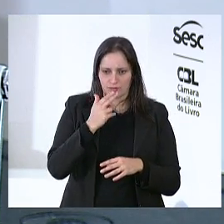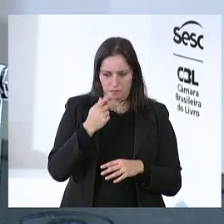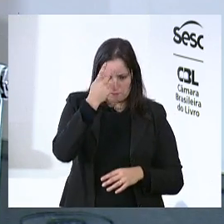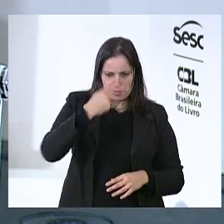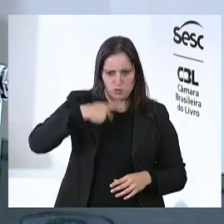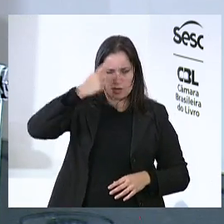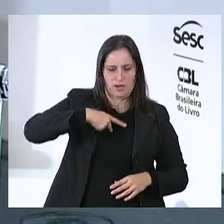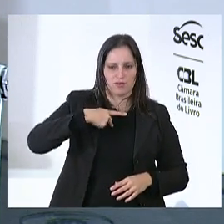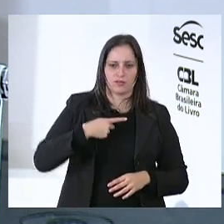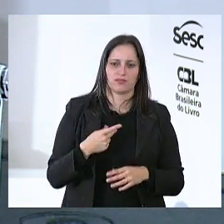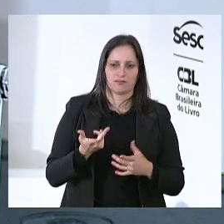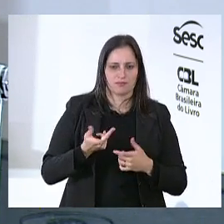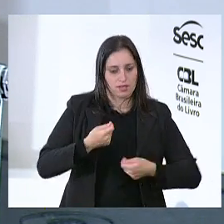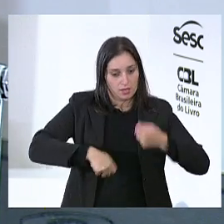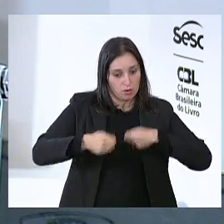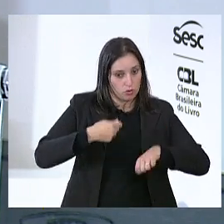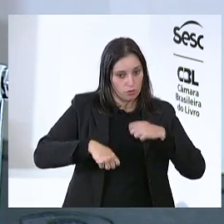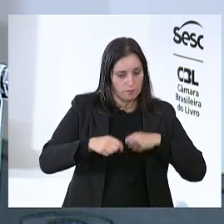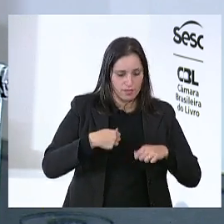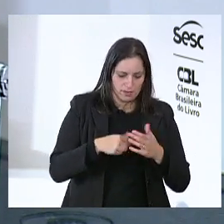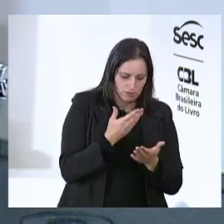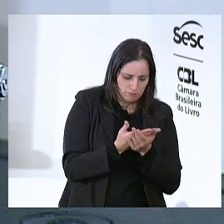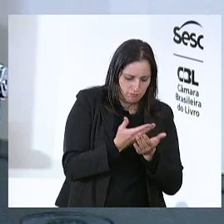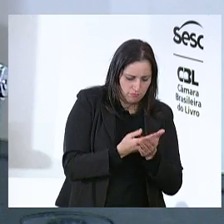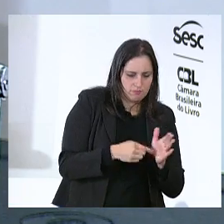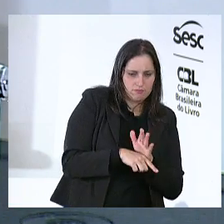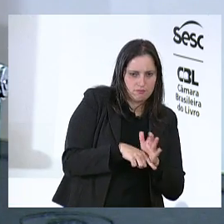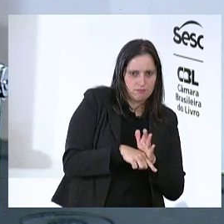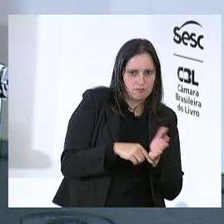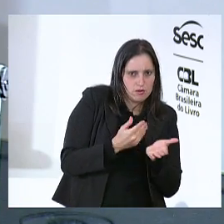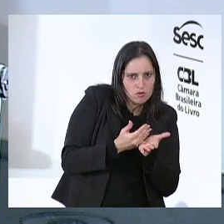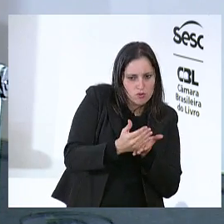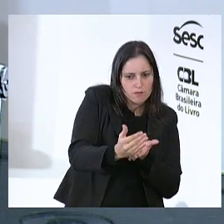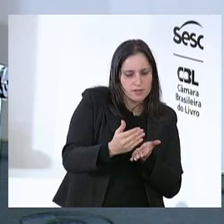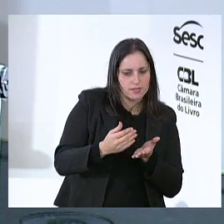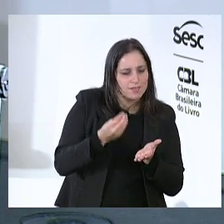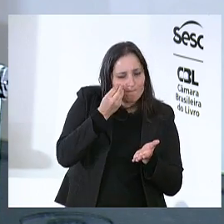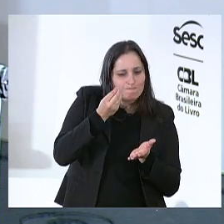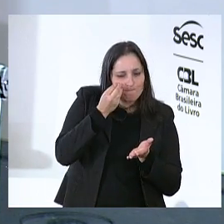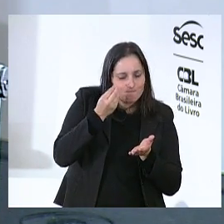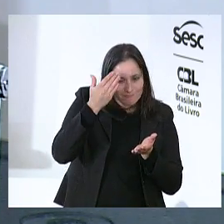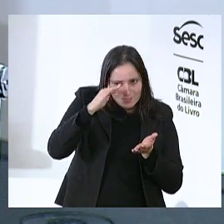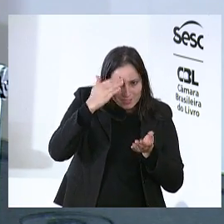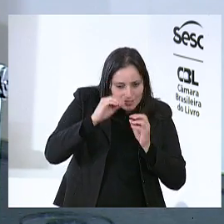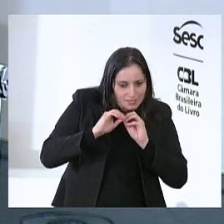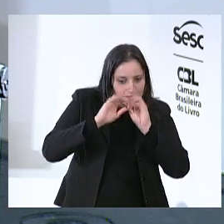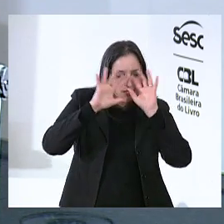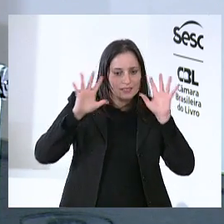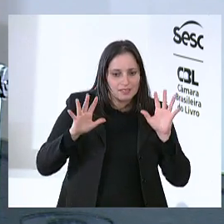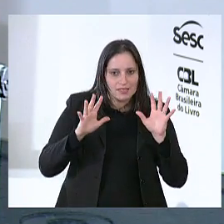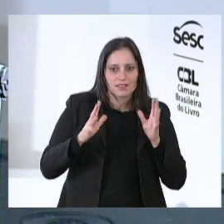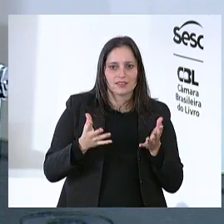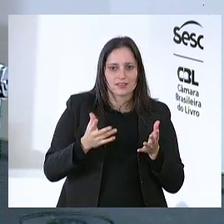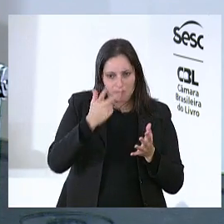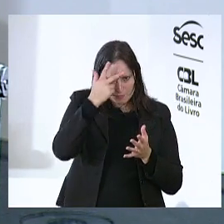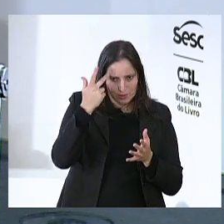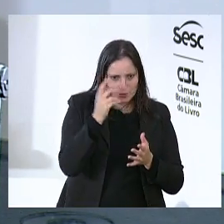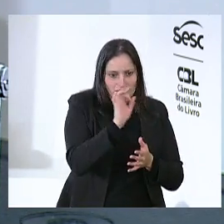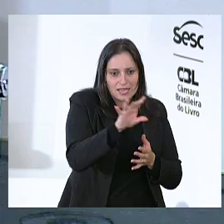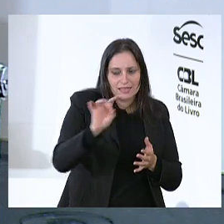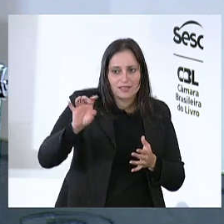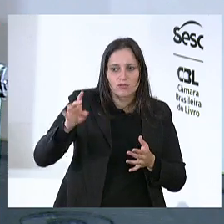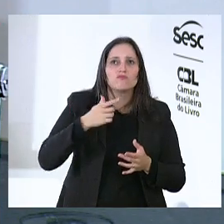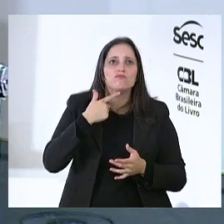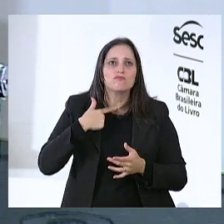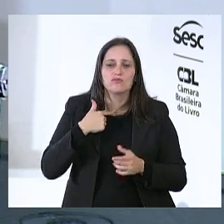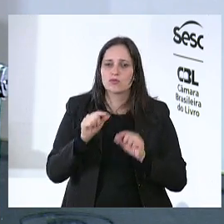E, a partir da economia, comecei a tentar entender como se articulam esses interesses, né? E